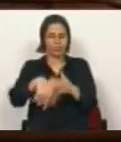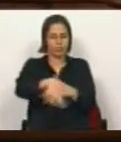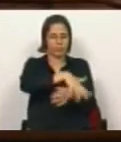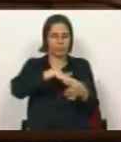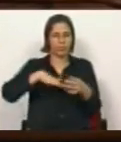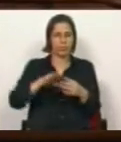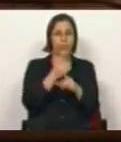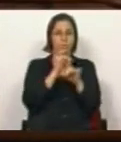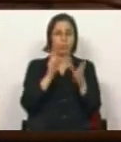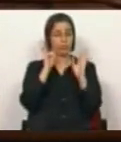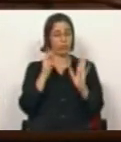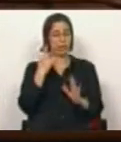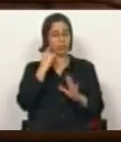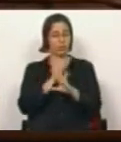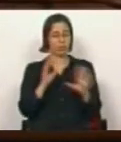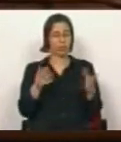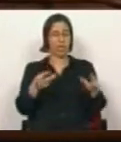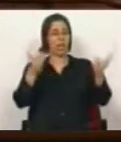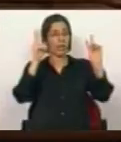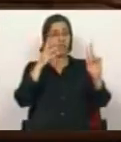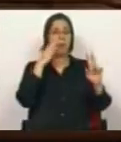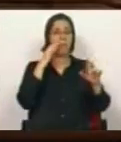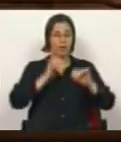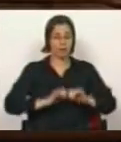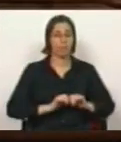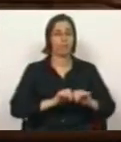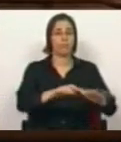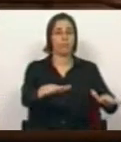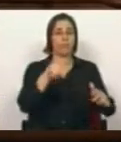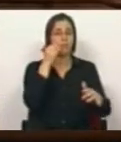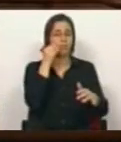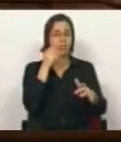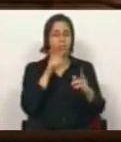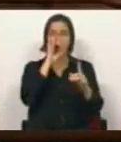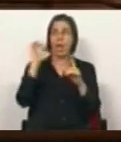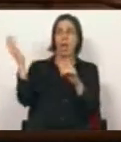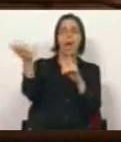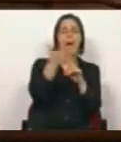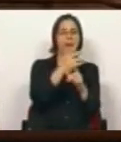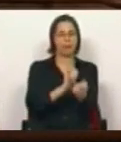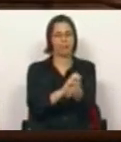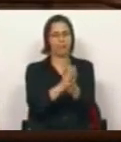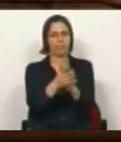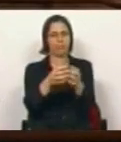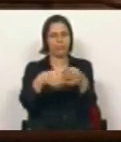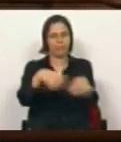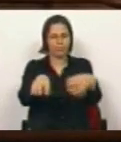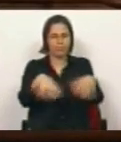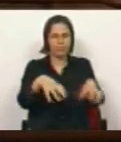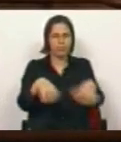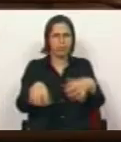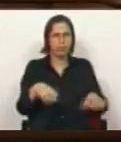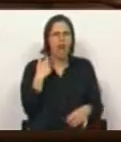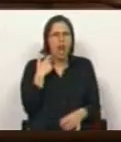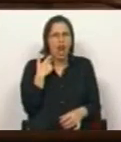ecossistemas. Uma vez lançados em meio livre, os plásticos, através da ação dos agentes ambientais, vão se dividindo em